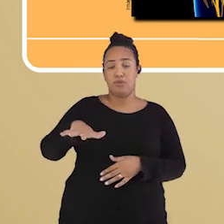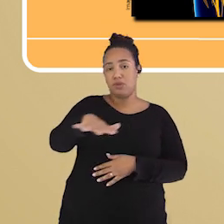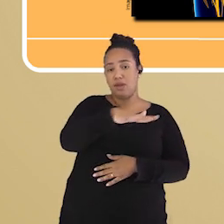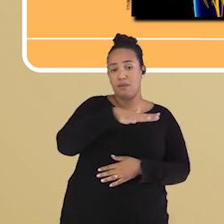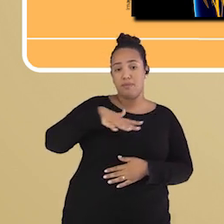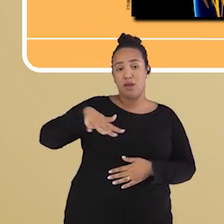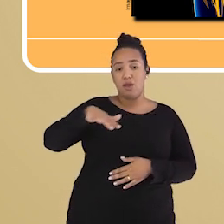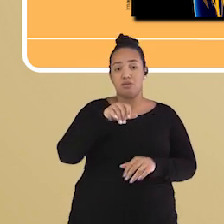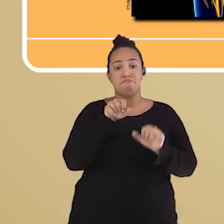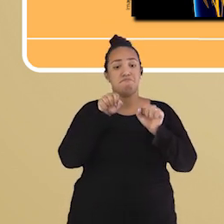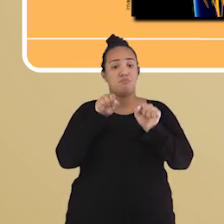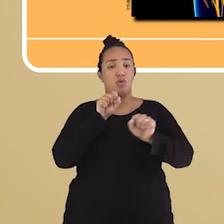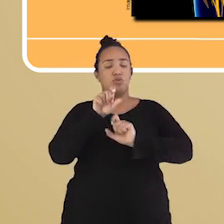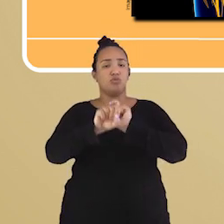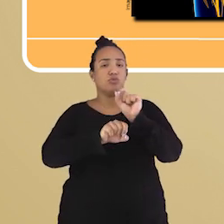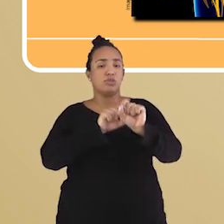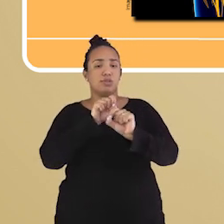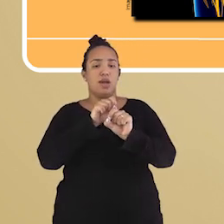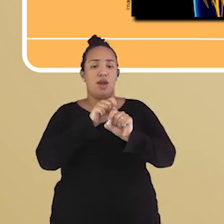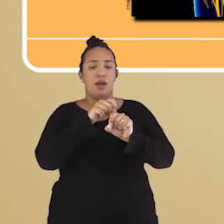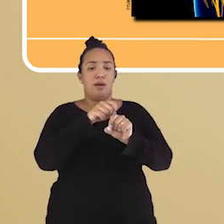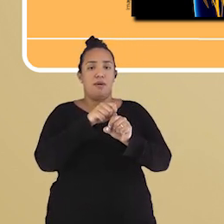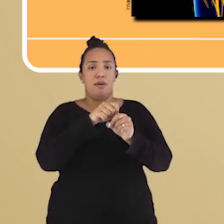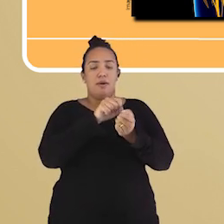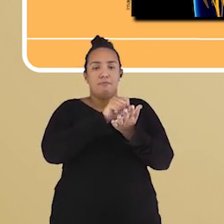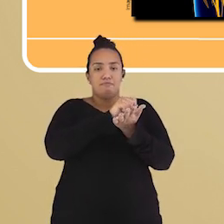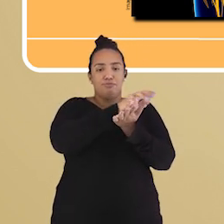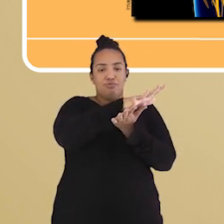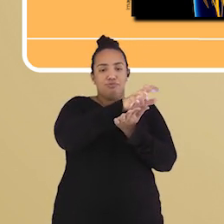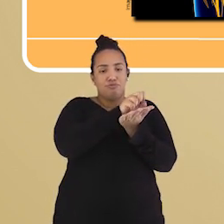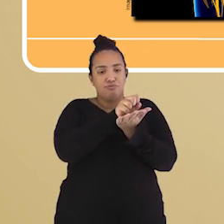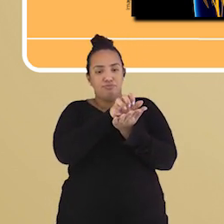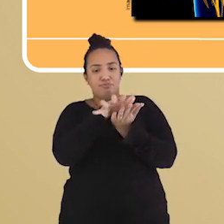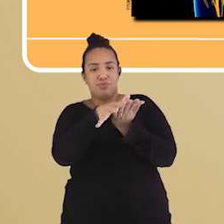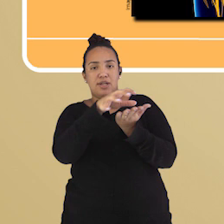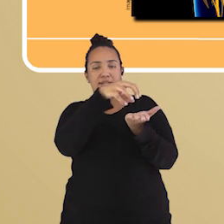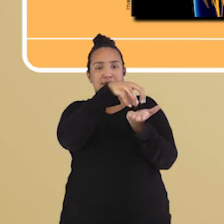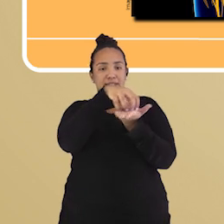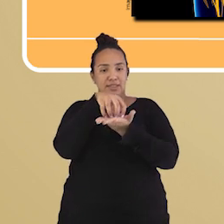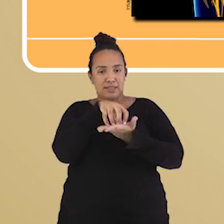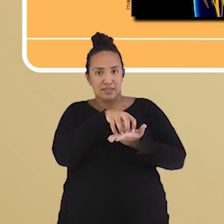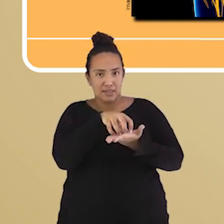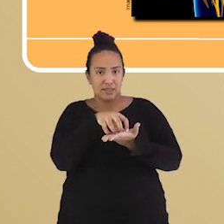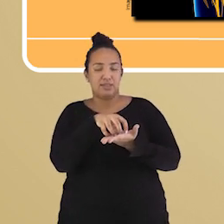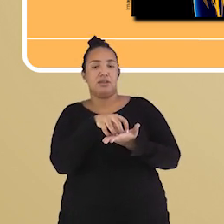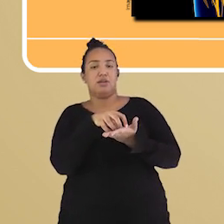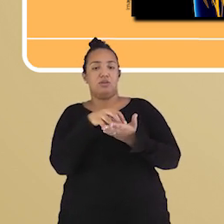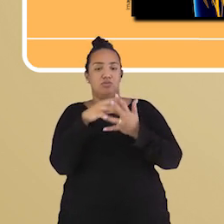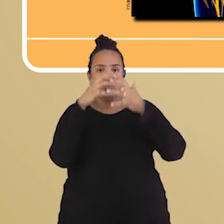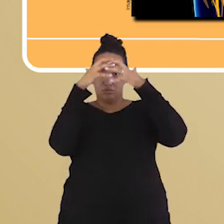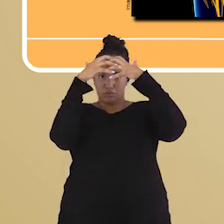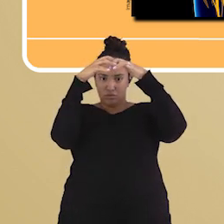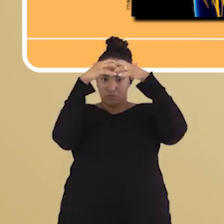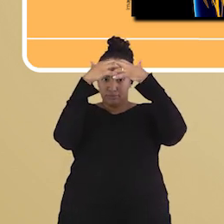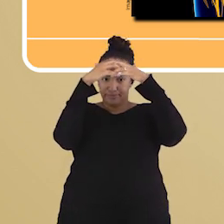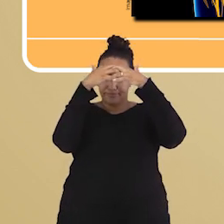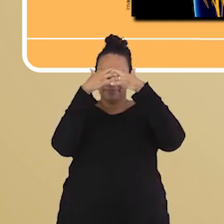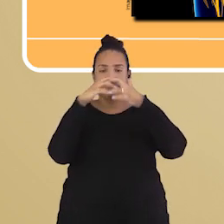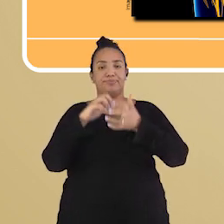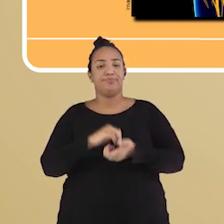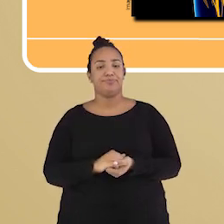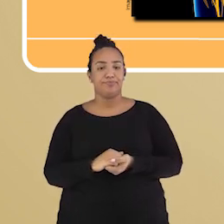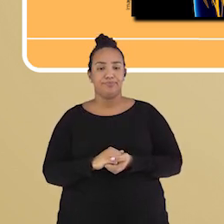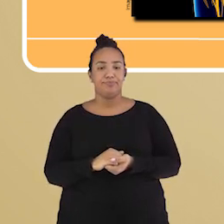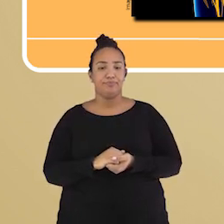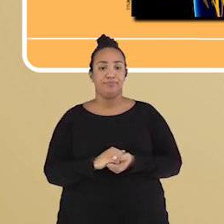sejam transmitidas e processadas entre os centros nervosos e os órgãos motores ou efetuadores.